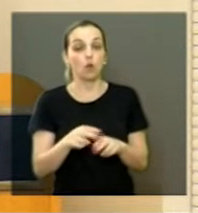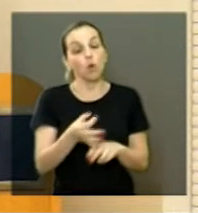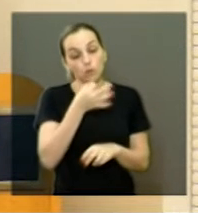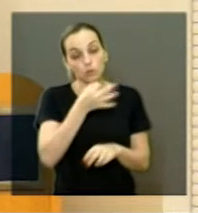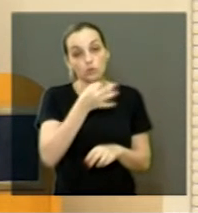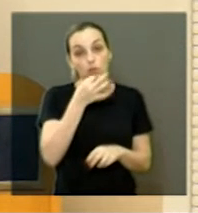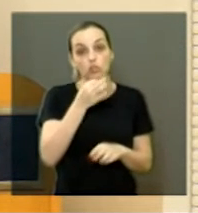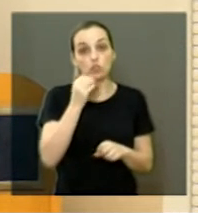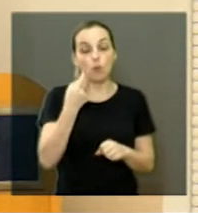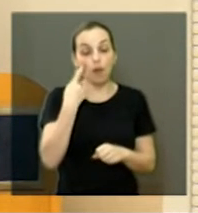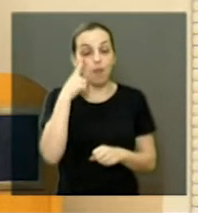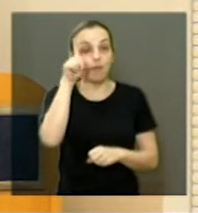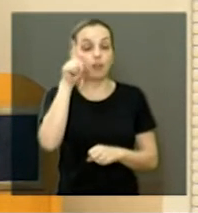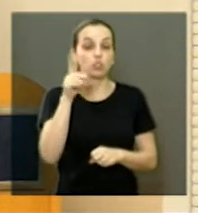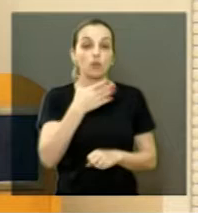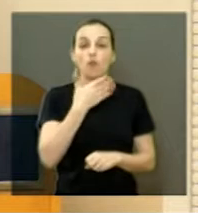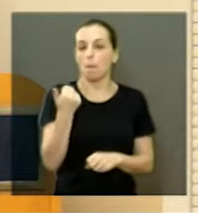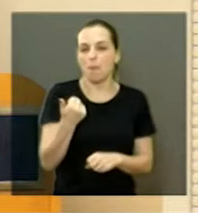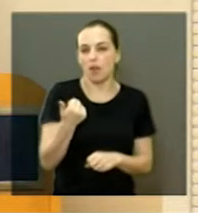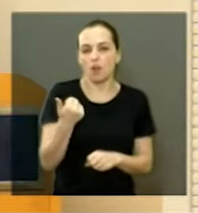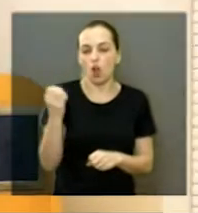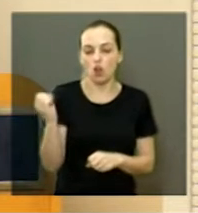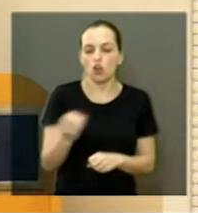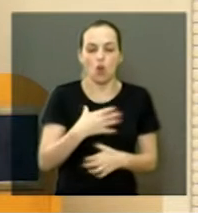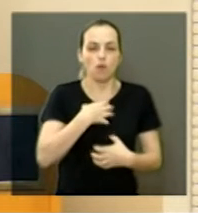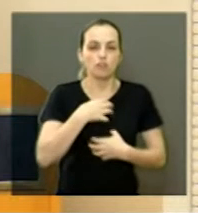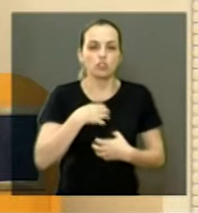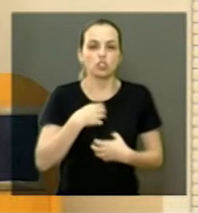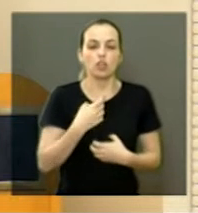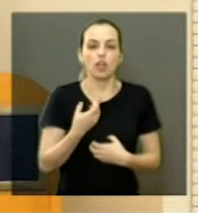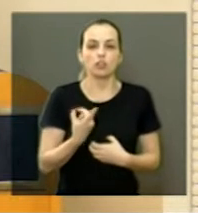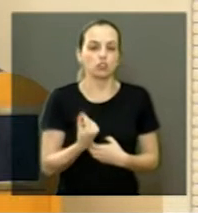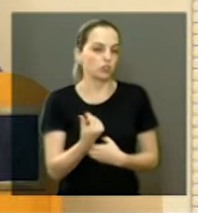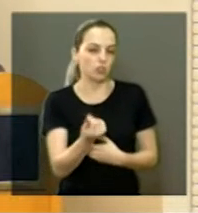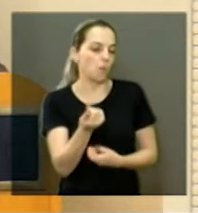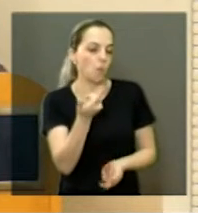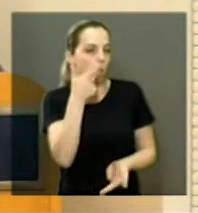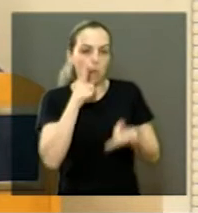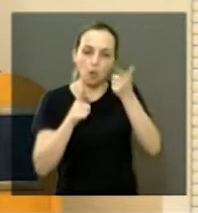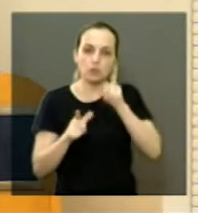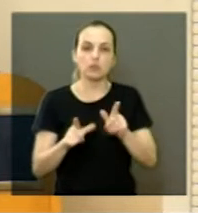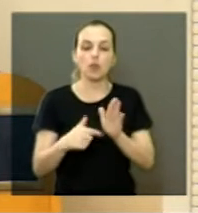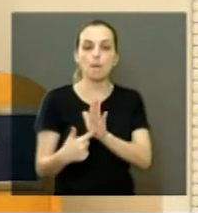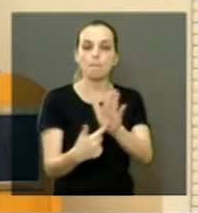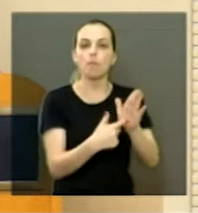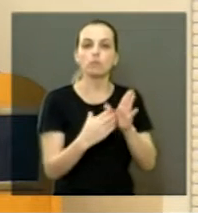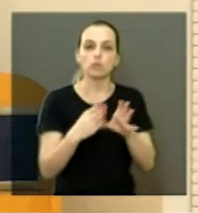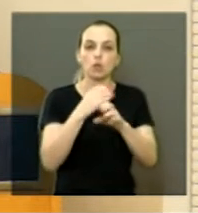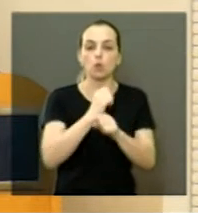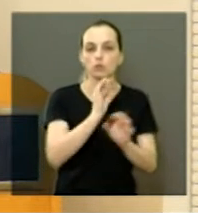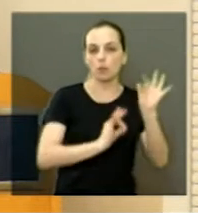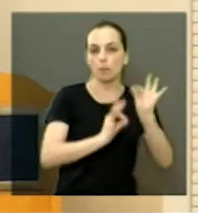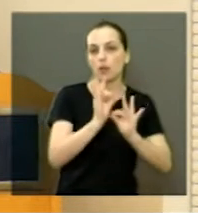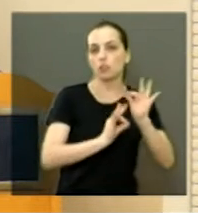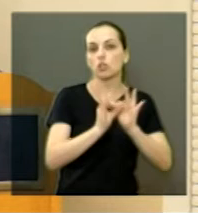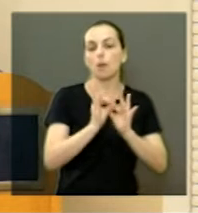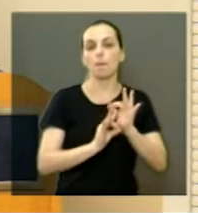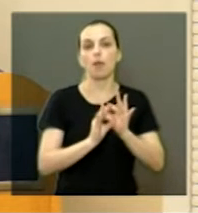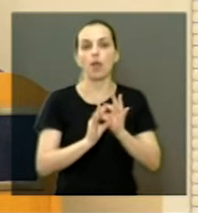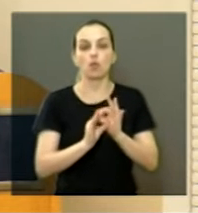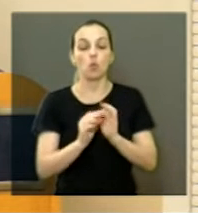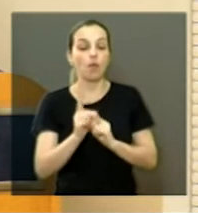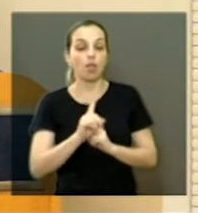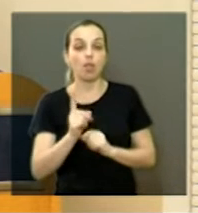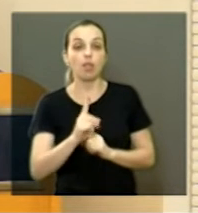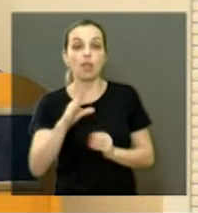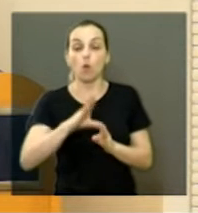novas fontes de rendimento entre pólos de desenvolvimento apresenta as suas contas e planejamentos não faça do legislativo